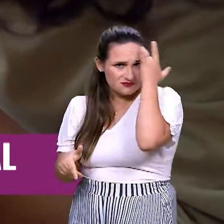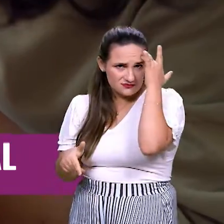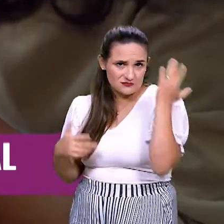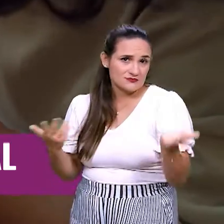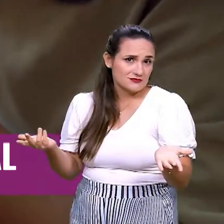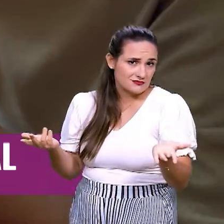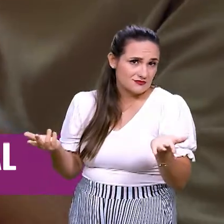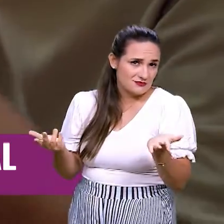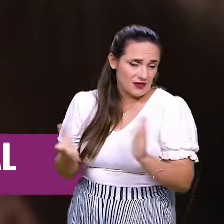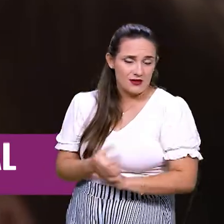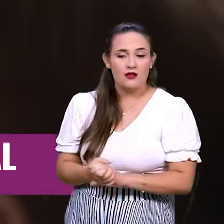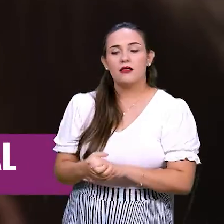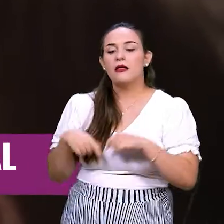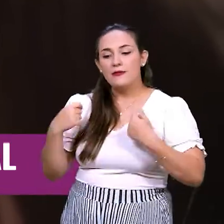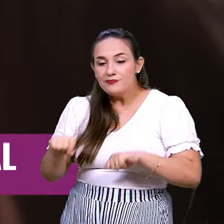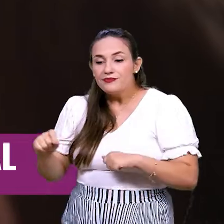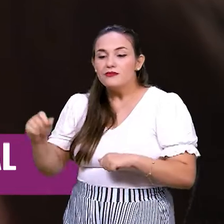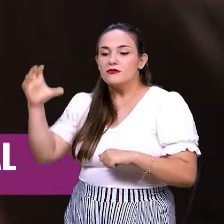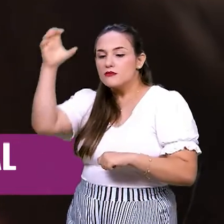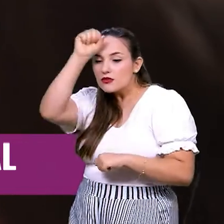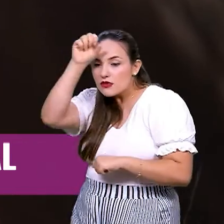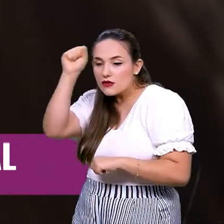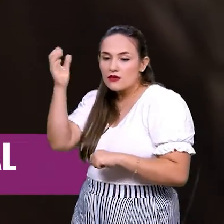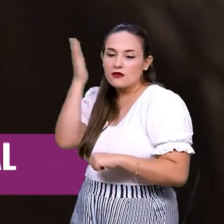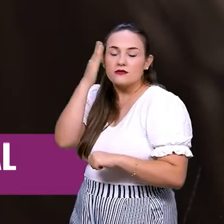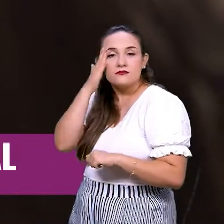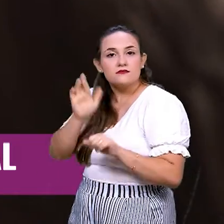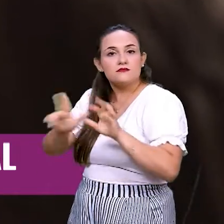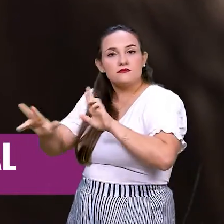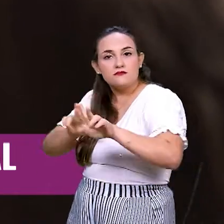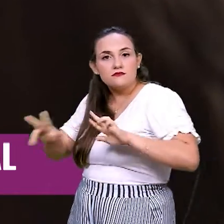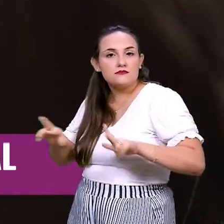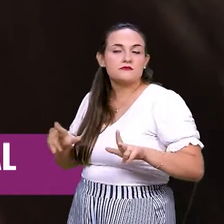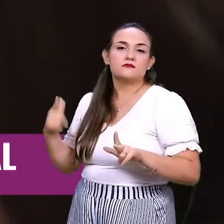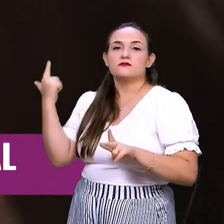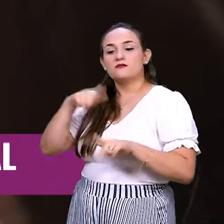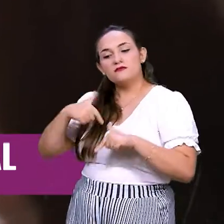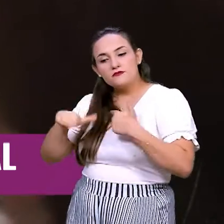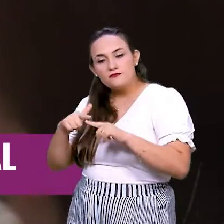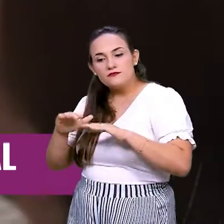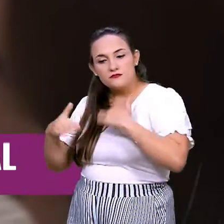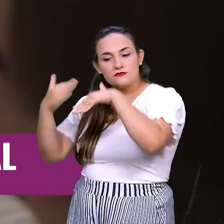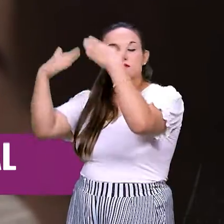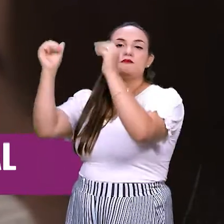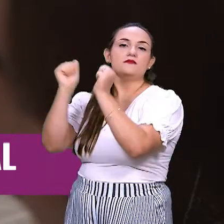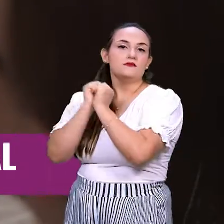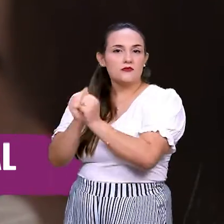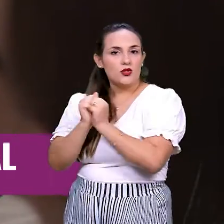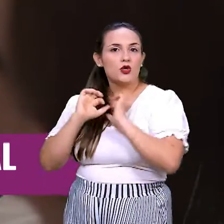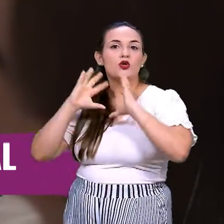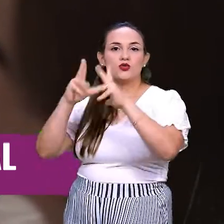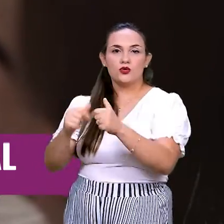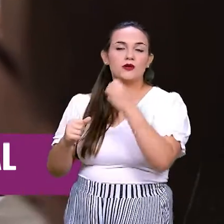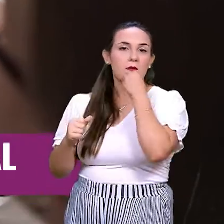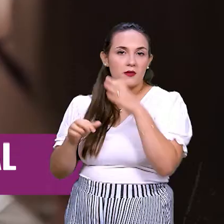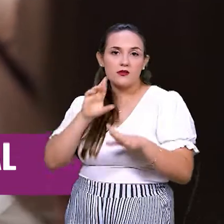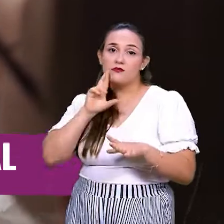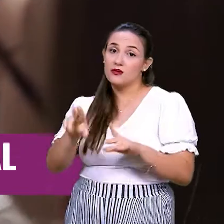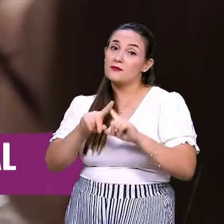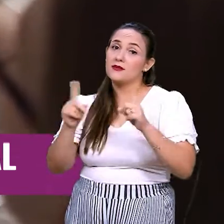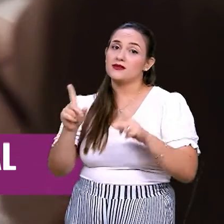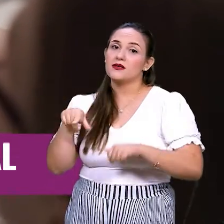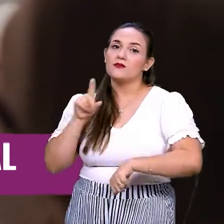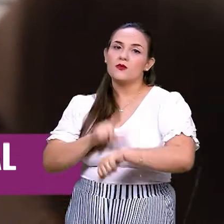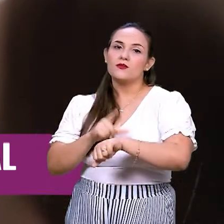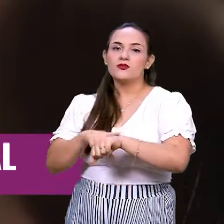a gente precisa, sim, conhecer as diferenças e poder trabalhar e se desenvolver junto. Então, todos ganham. Mas, claro, é um